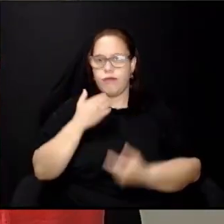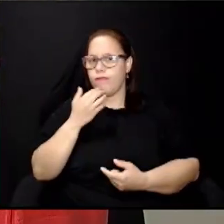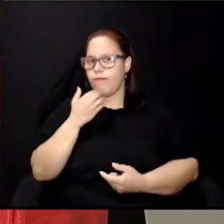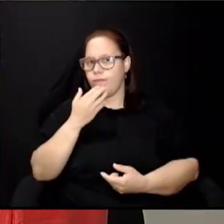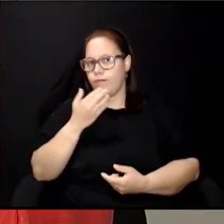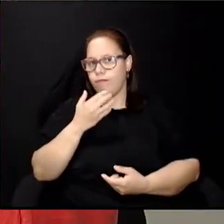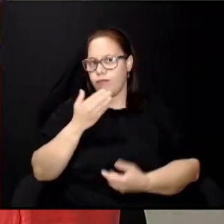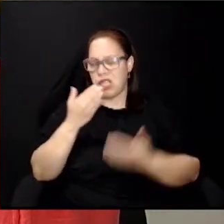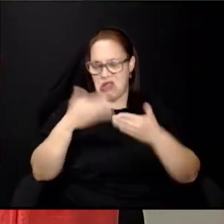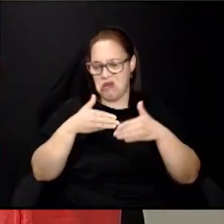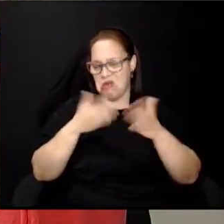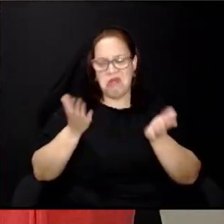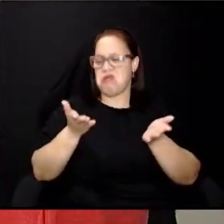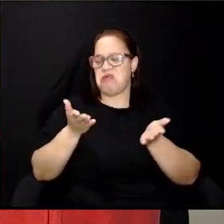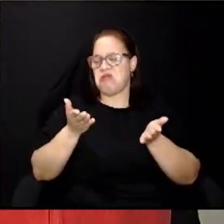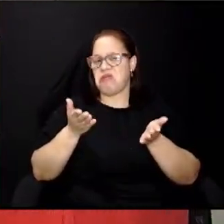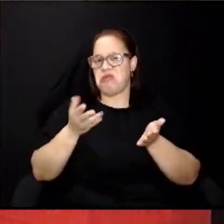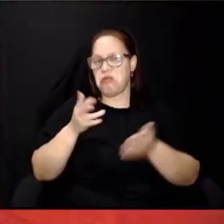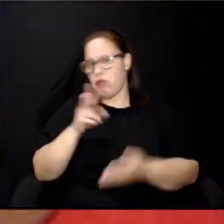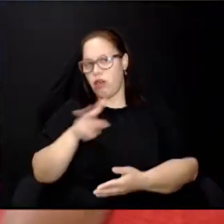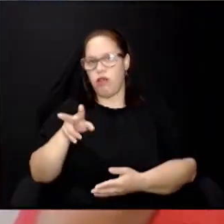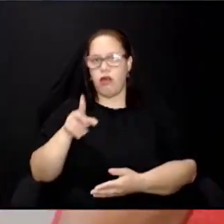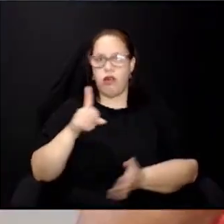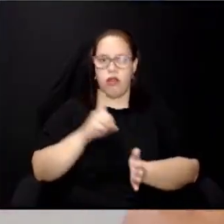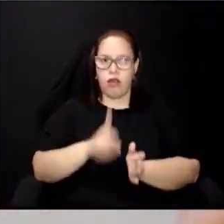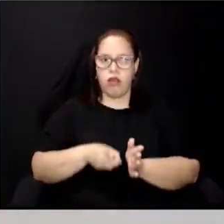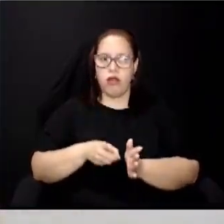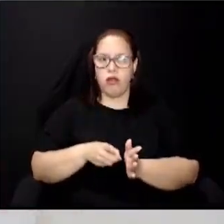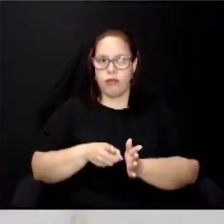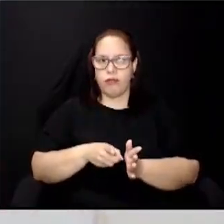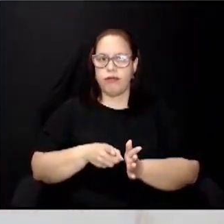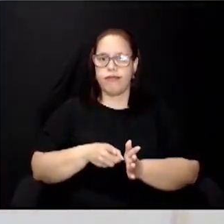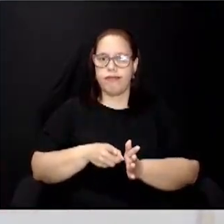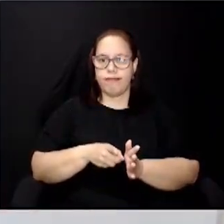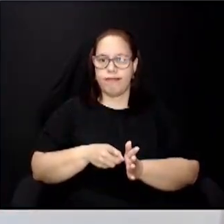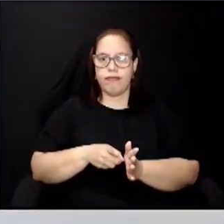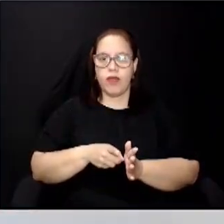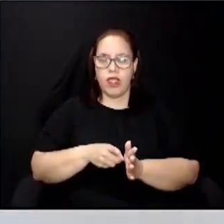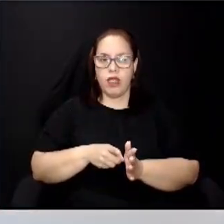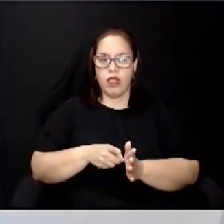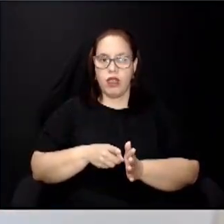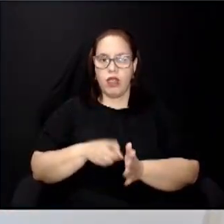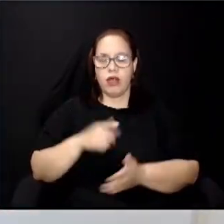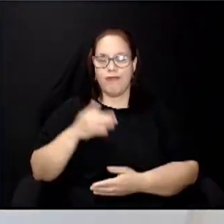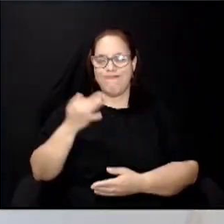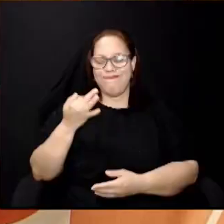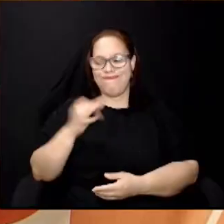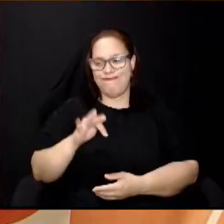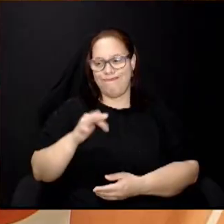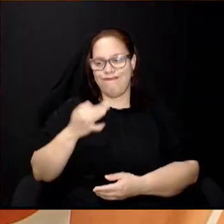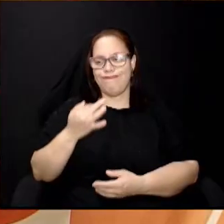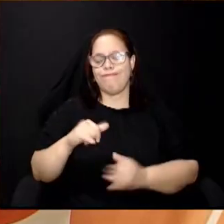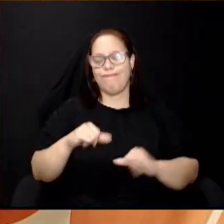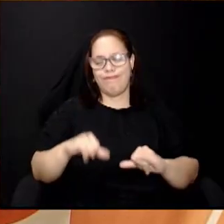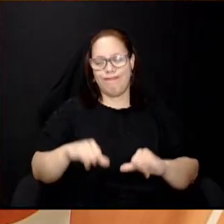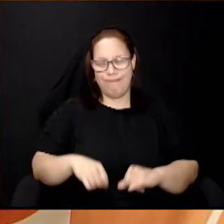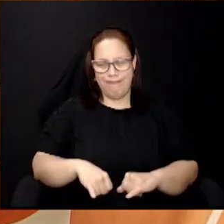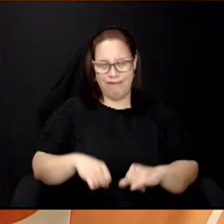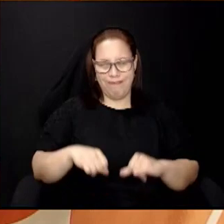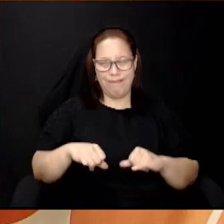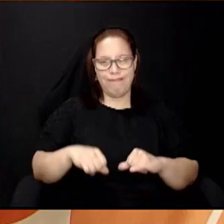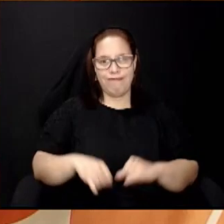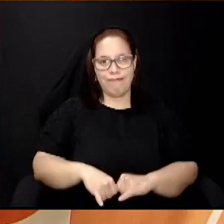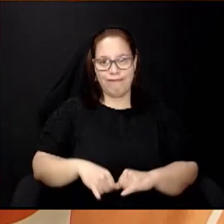ali. E o diagnóstico, ele é doído, ele é sofrido, Existe